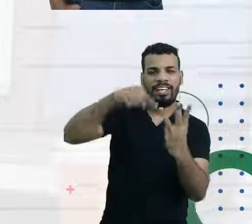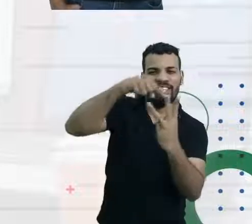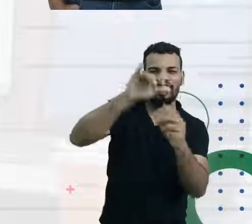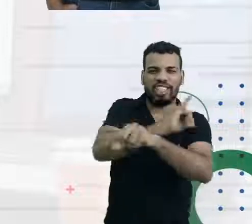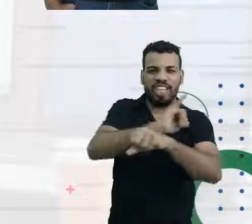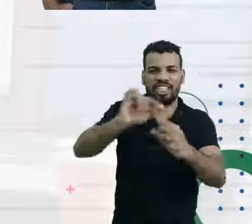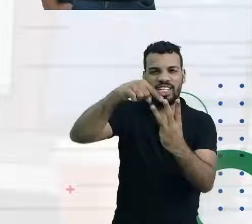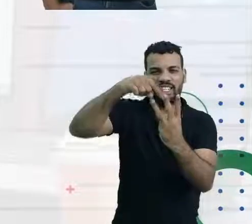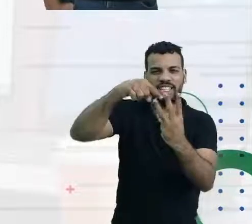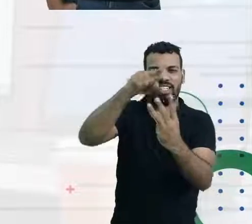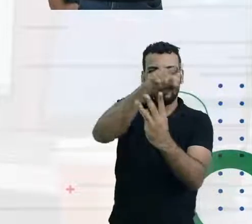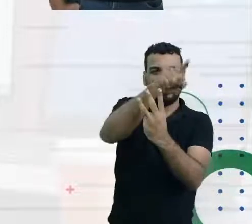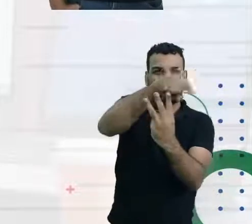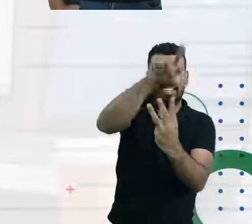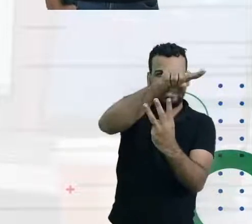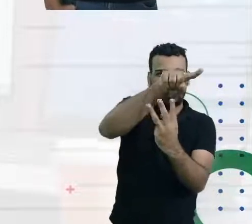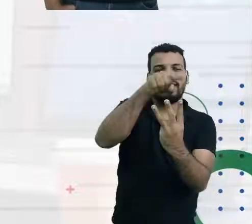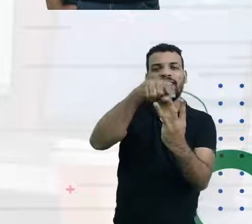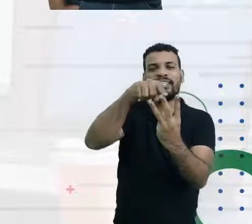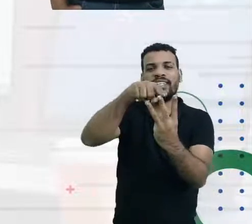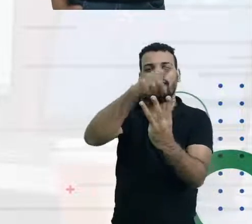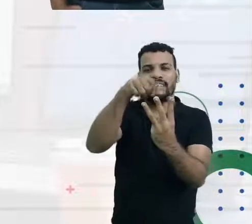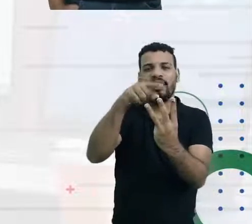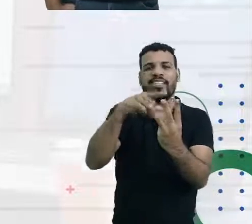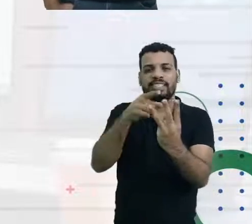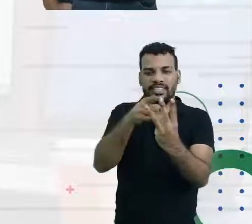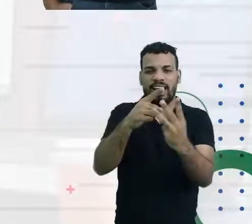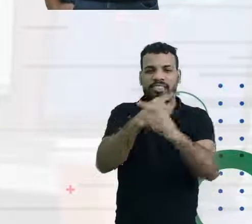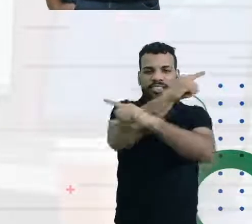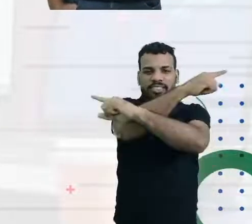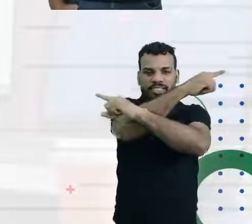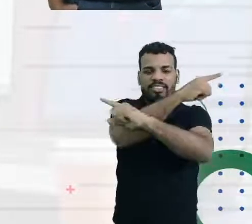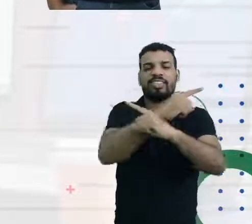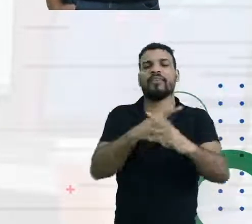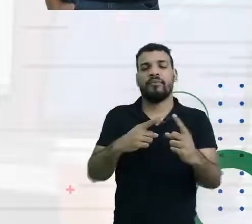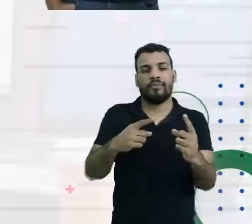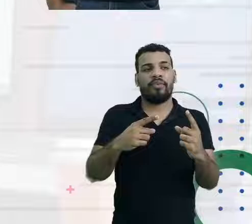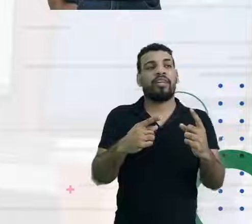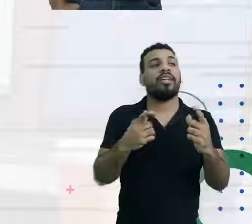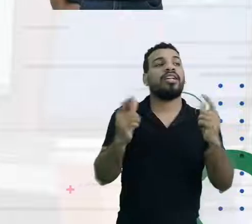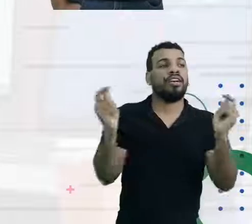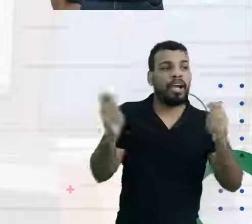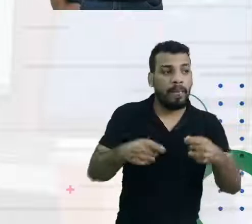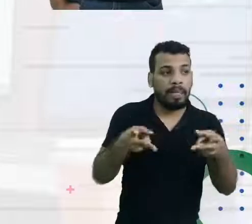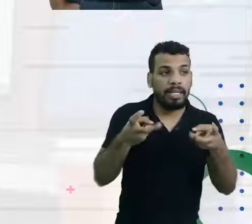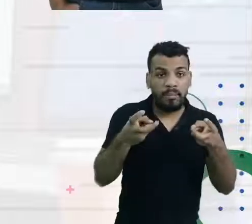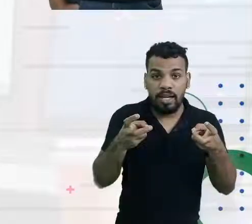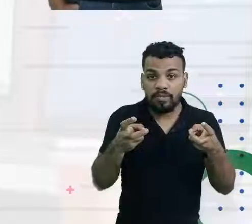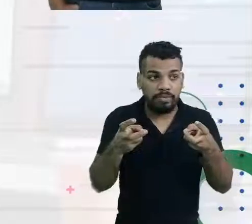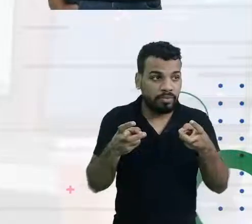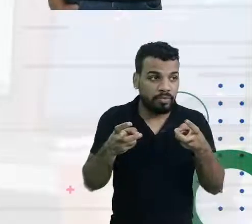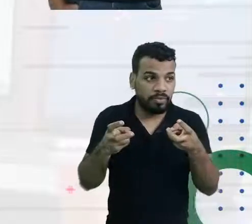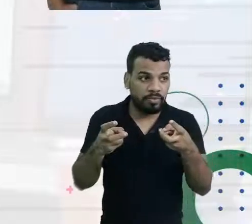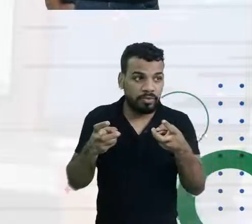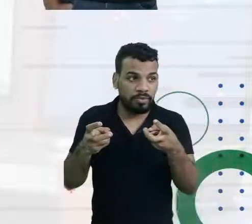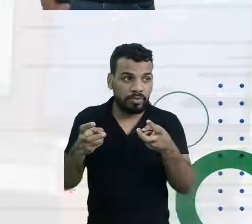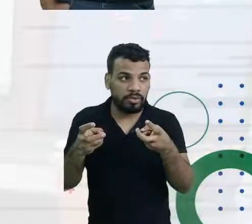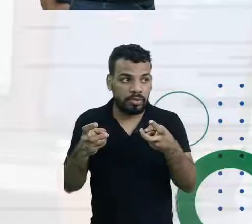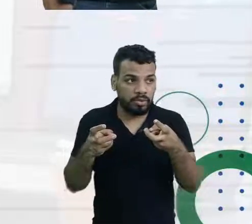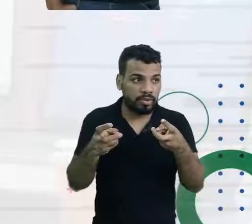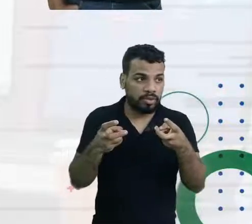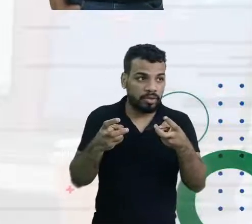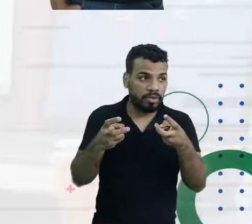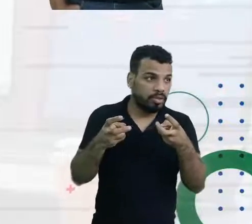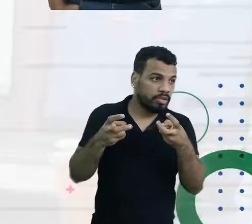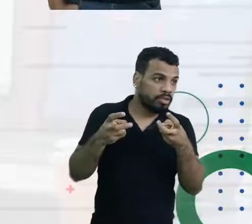dentro do jogo, um clima mais delicado, mais ameno, né? Então a gente consegue perceber que mesmo dentro do próprio jogo, para